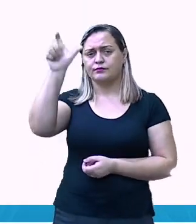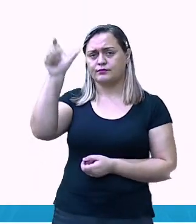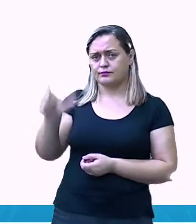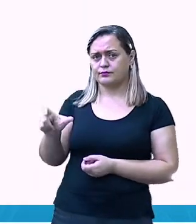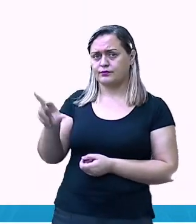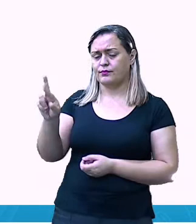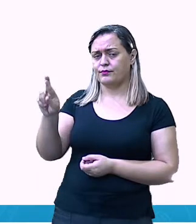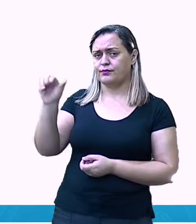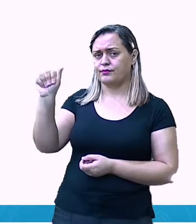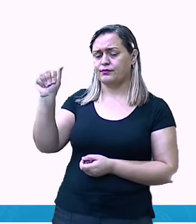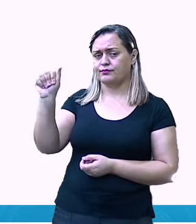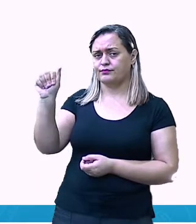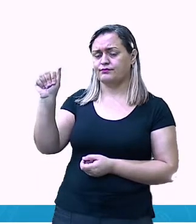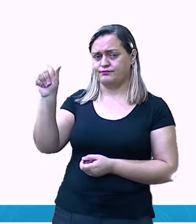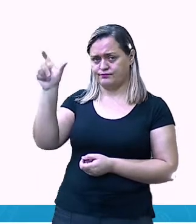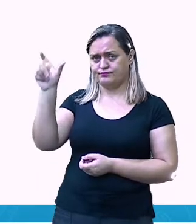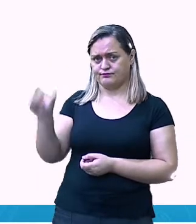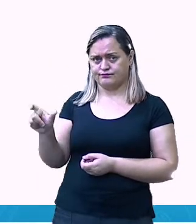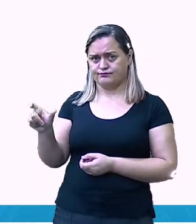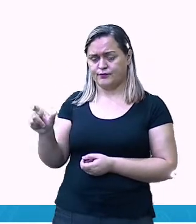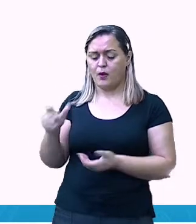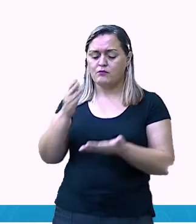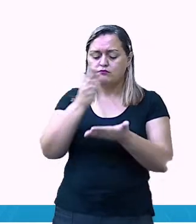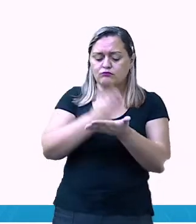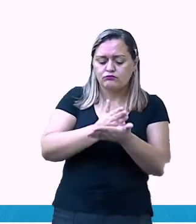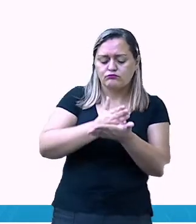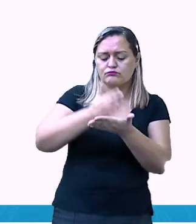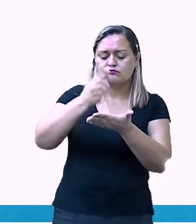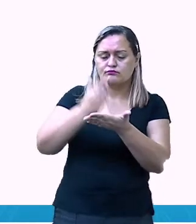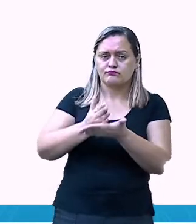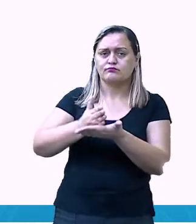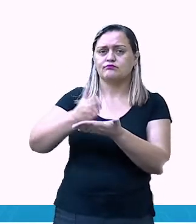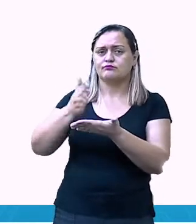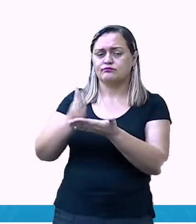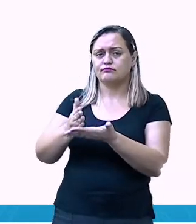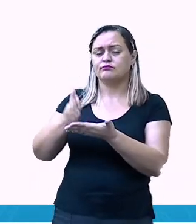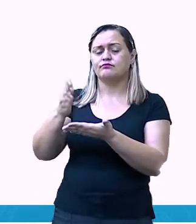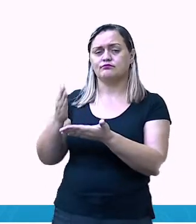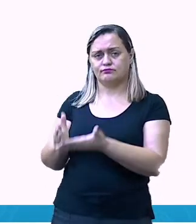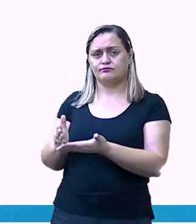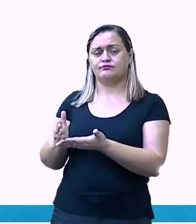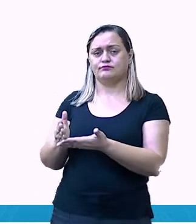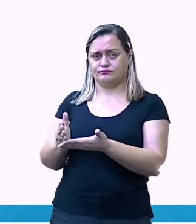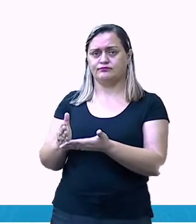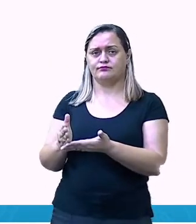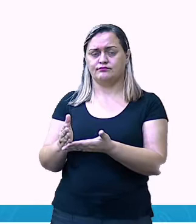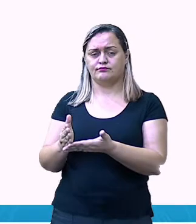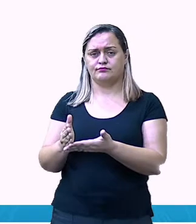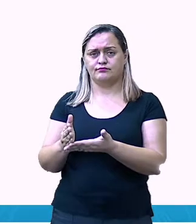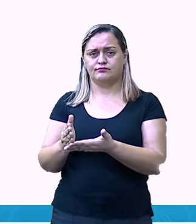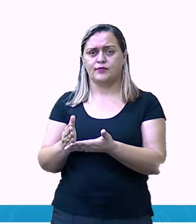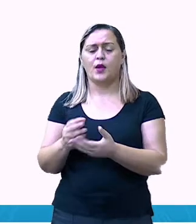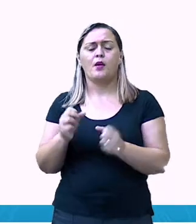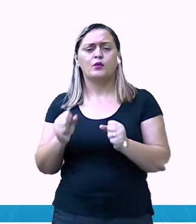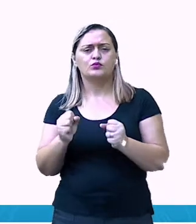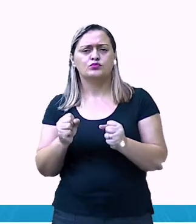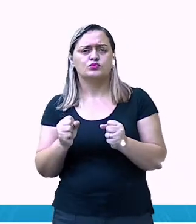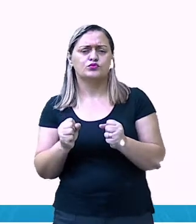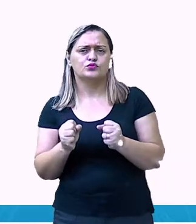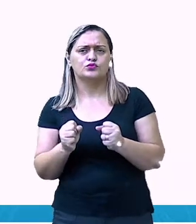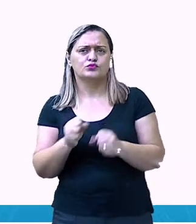Pri-ma-ve-ra. Eu fiz por partes a palavra. Então, eu vou falar primavera e vou falar separada.